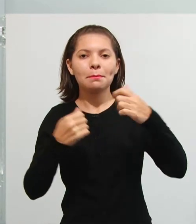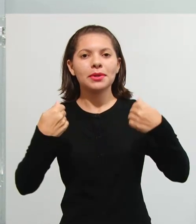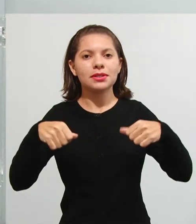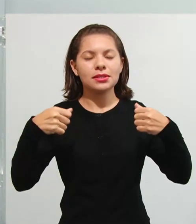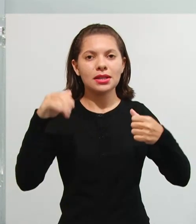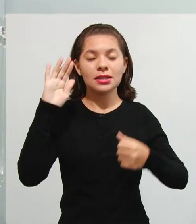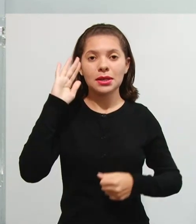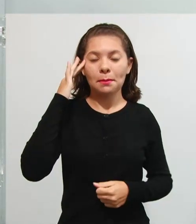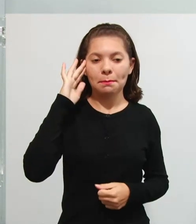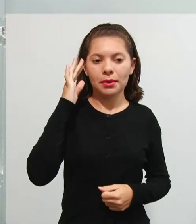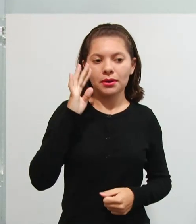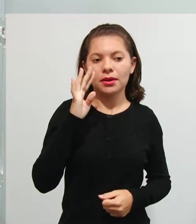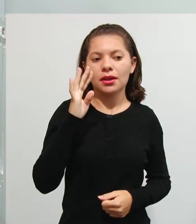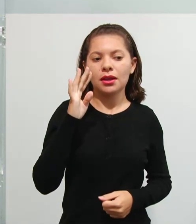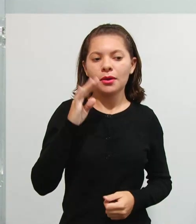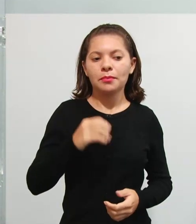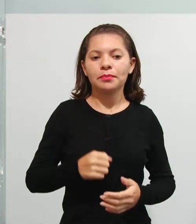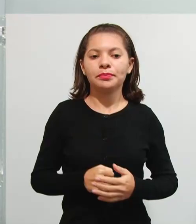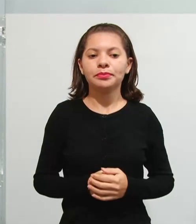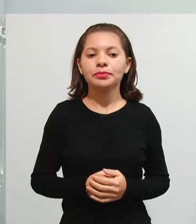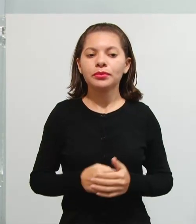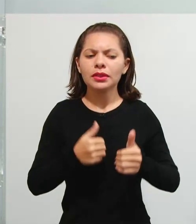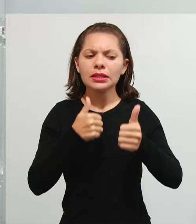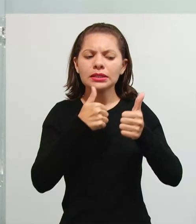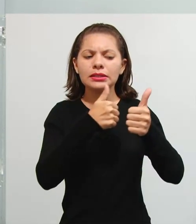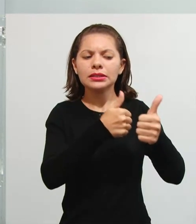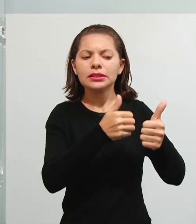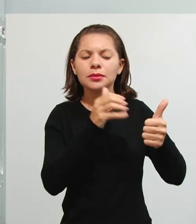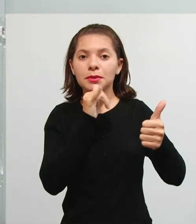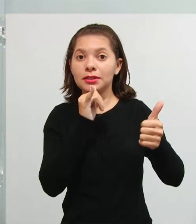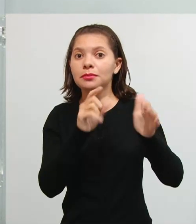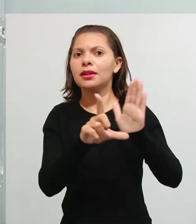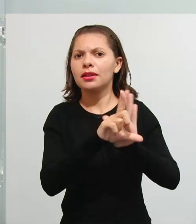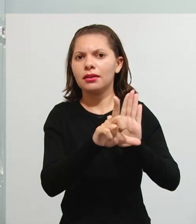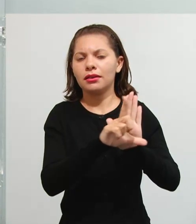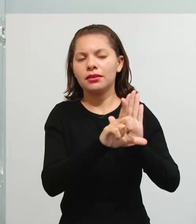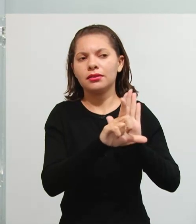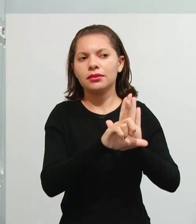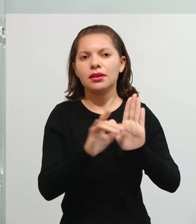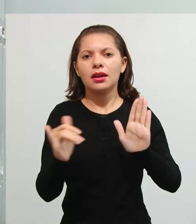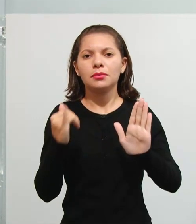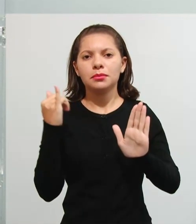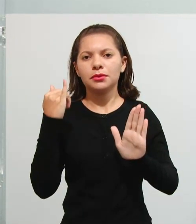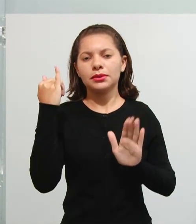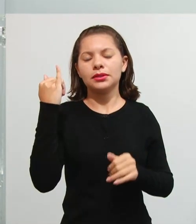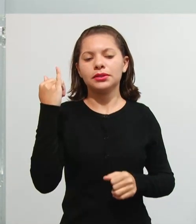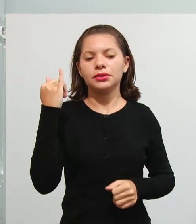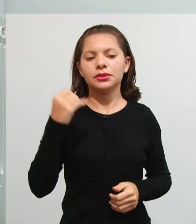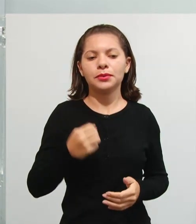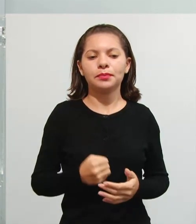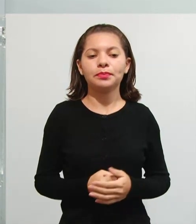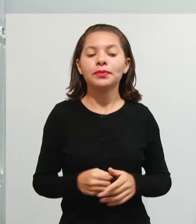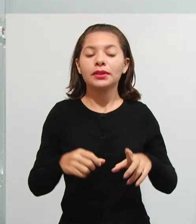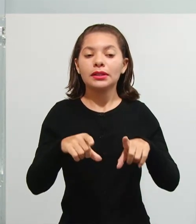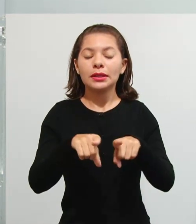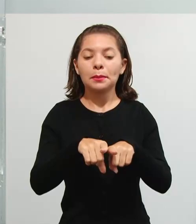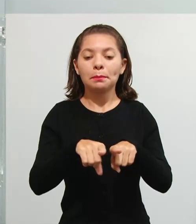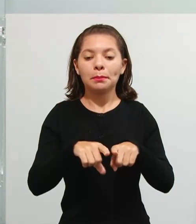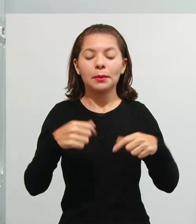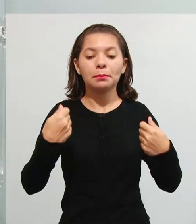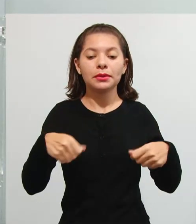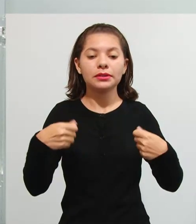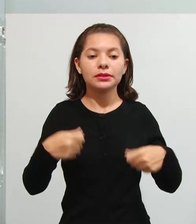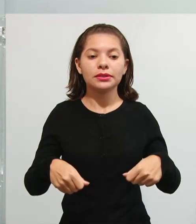o teórico, né? Seguir, por exemplo, a legislação, o que preconiza a lei e tudo mais, mas também a gente precisa